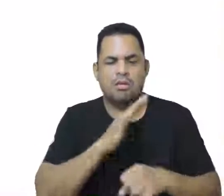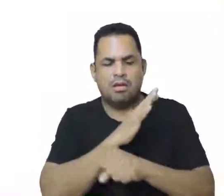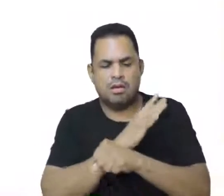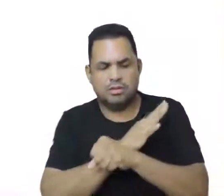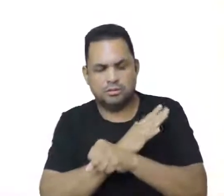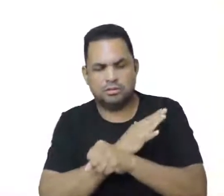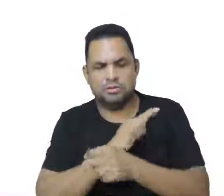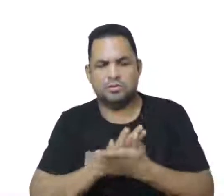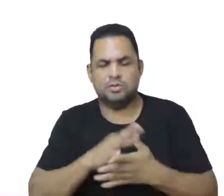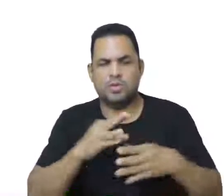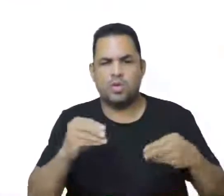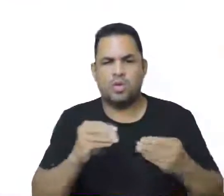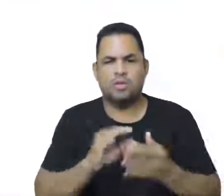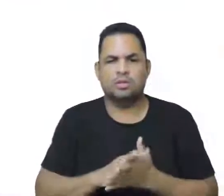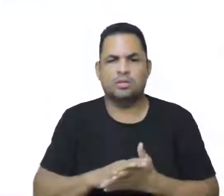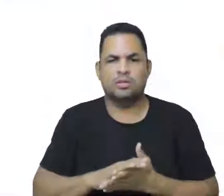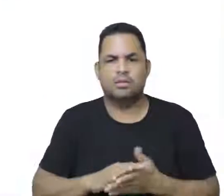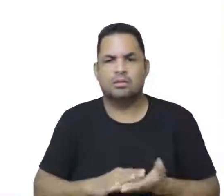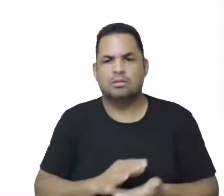estruturas metálicas,